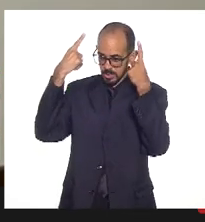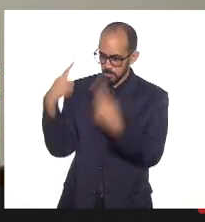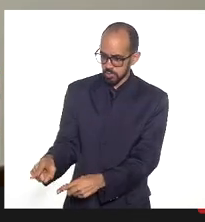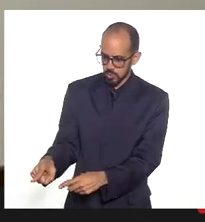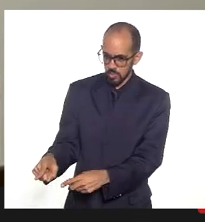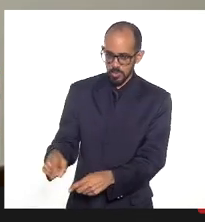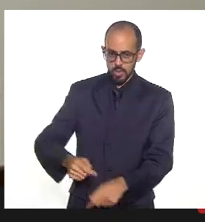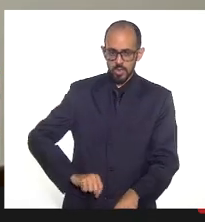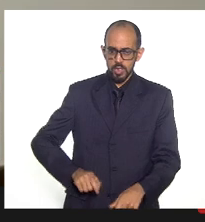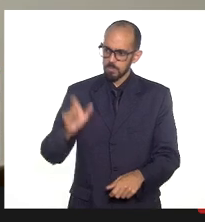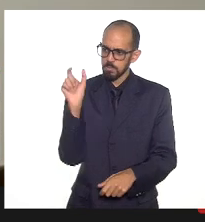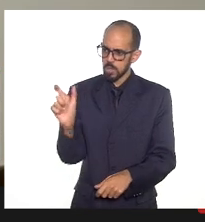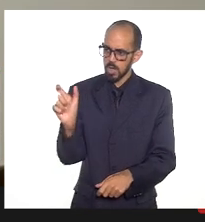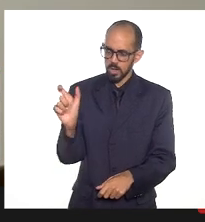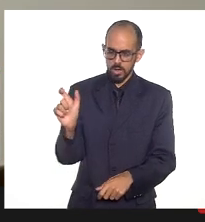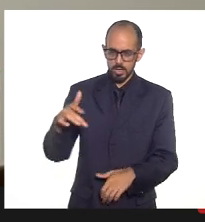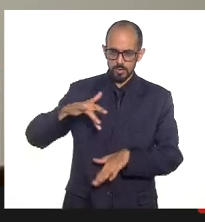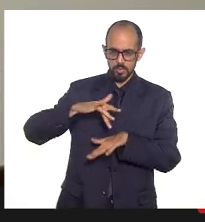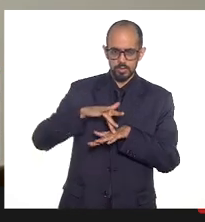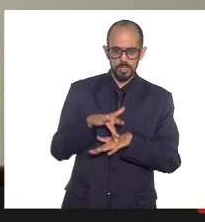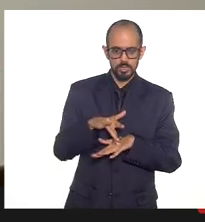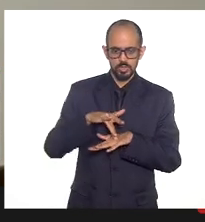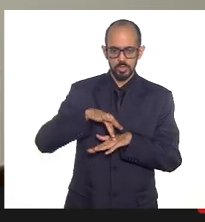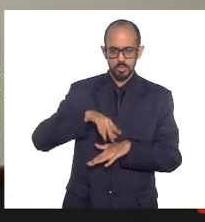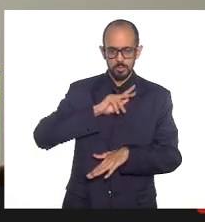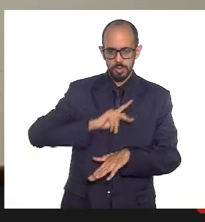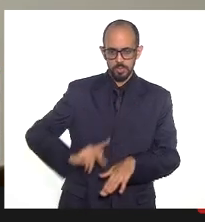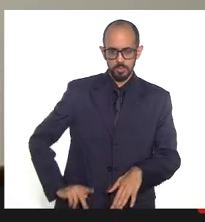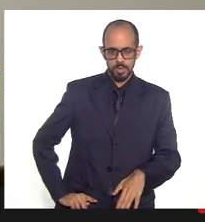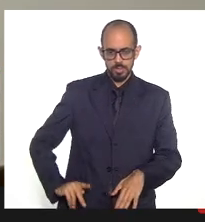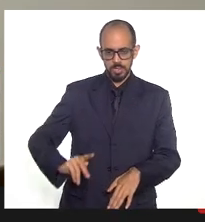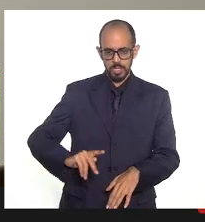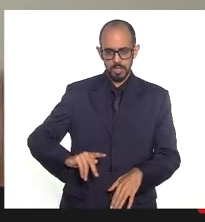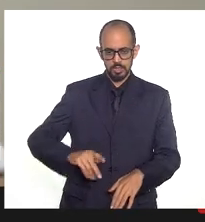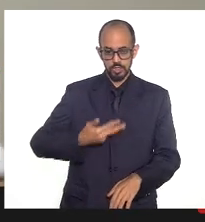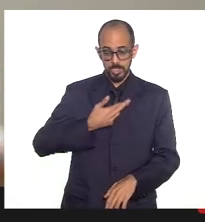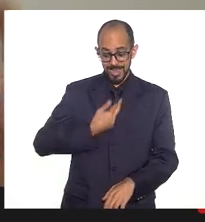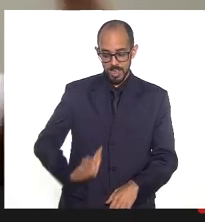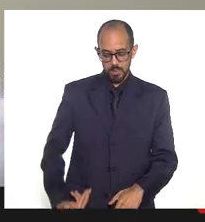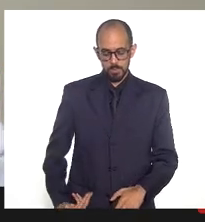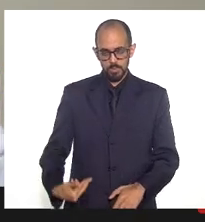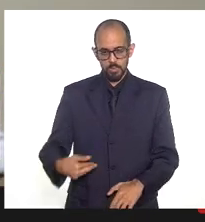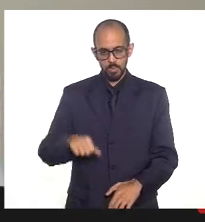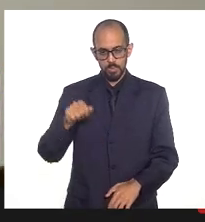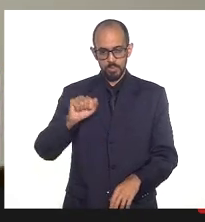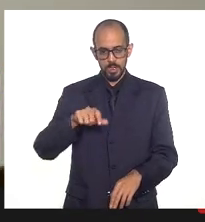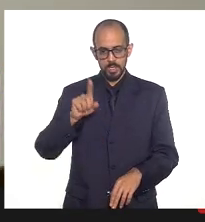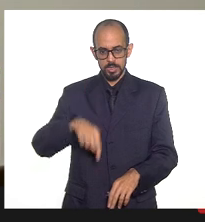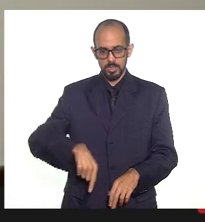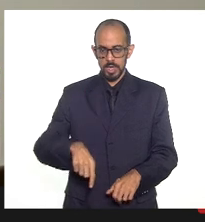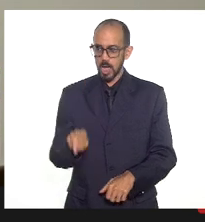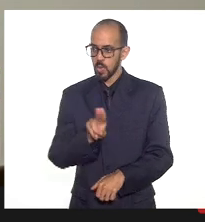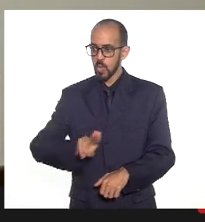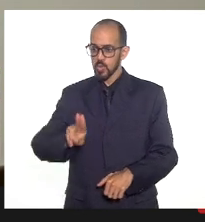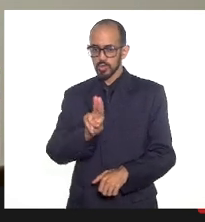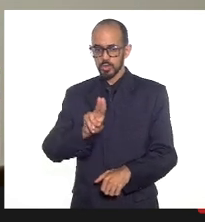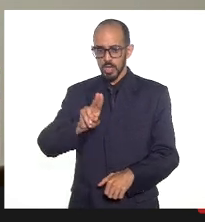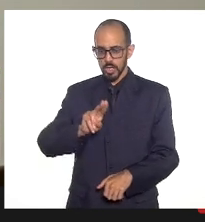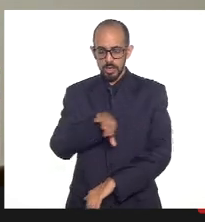plano verbal, constrangida pelo presidente da República, aliás, que é useiro e vezeiro desta atitude